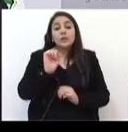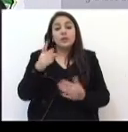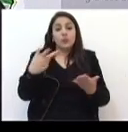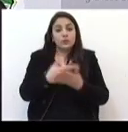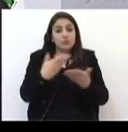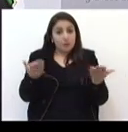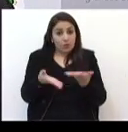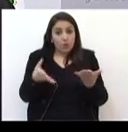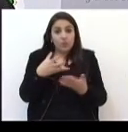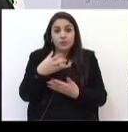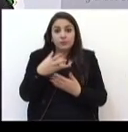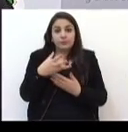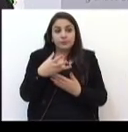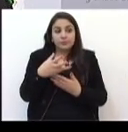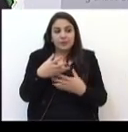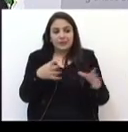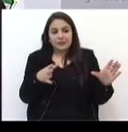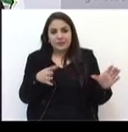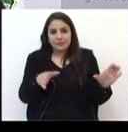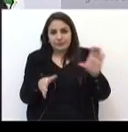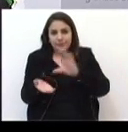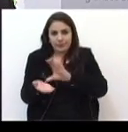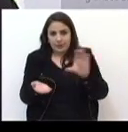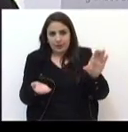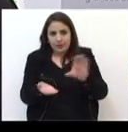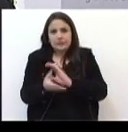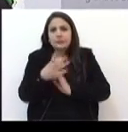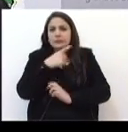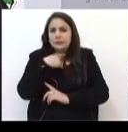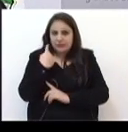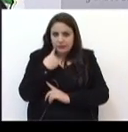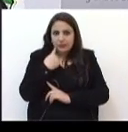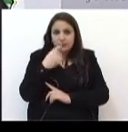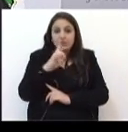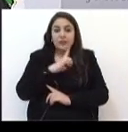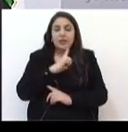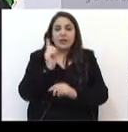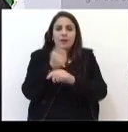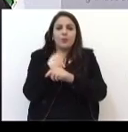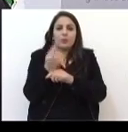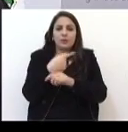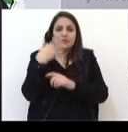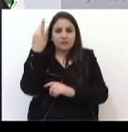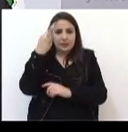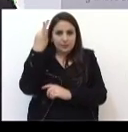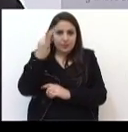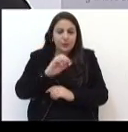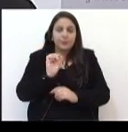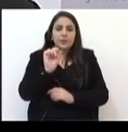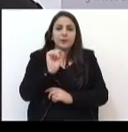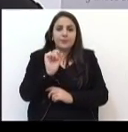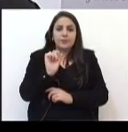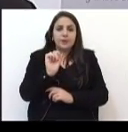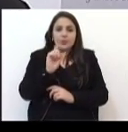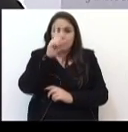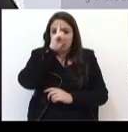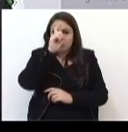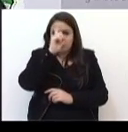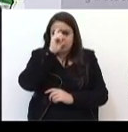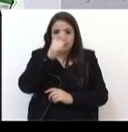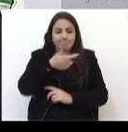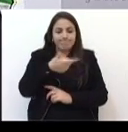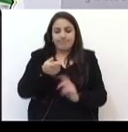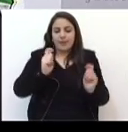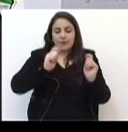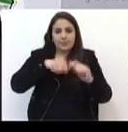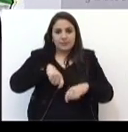agora com o atraso desse repasse tem gerado aquela ambulancioterapia, não é verdade? Ou seja, os hospitais do interior não têm